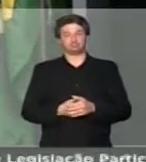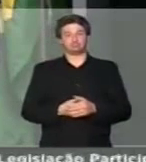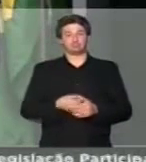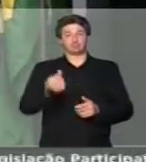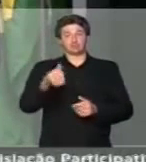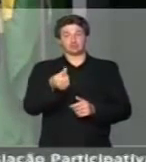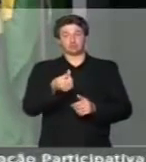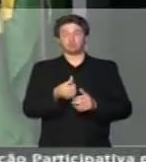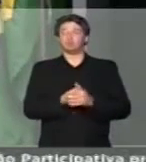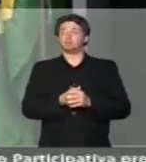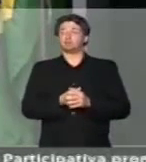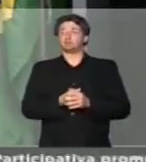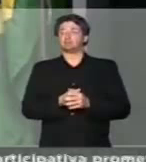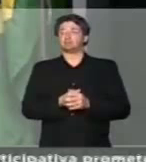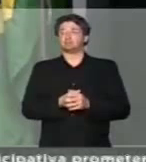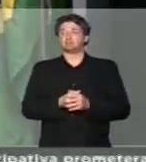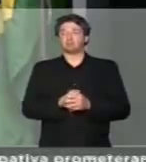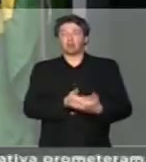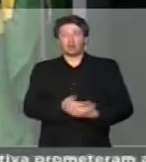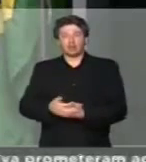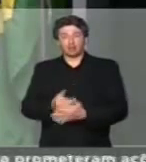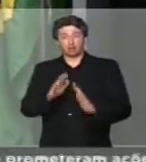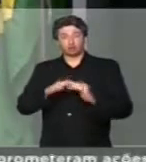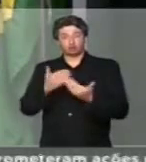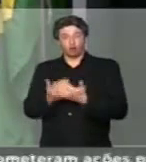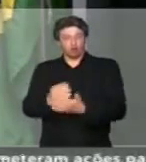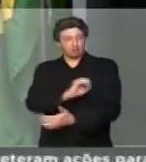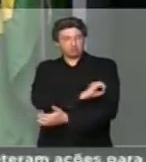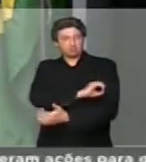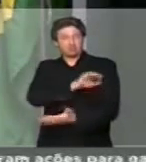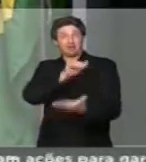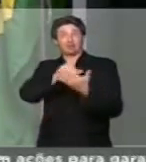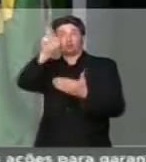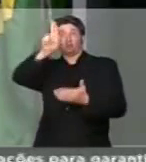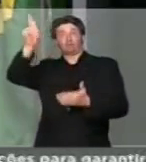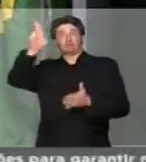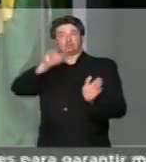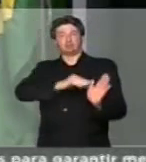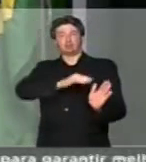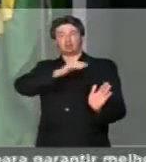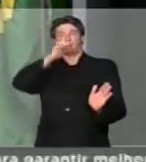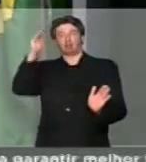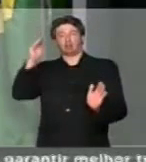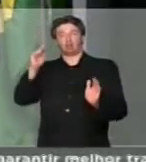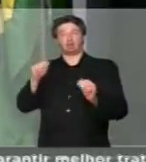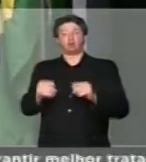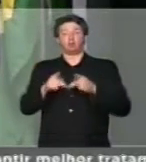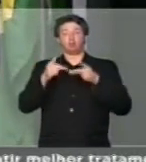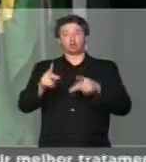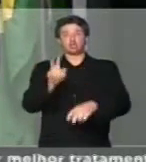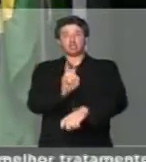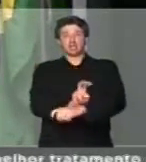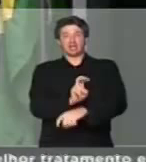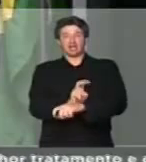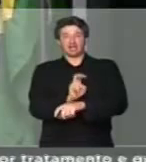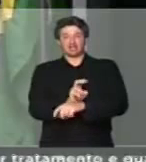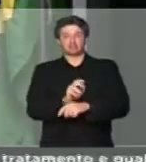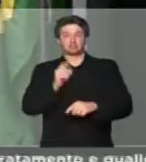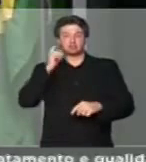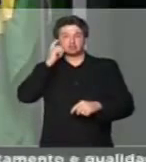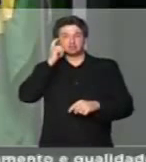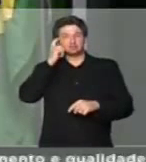6. Do maternal à universidade, o programa de construção de creches foi